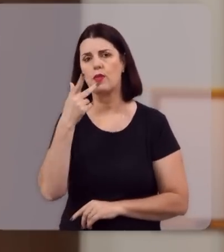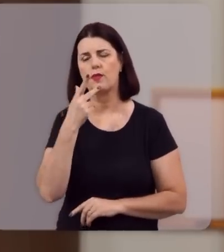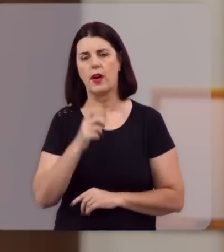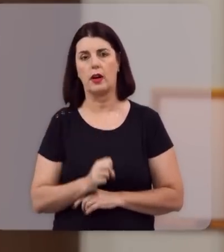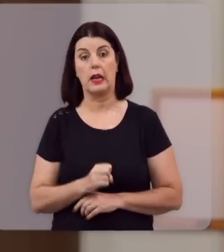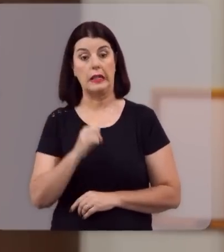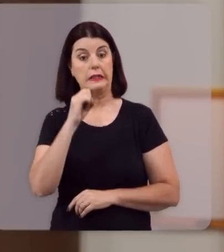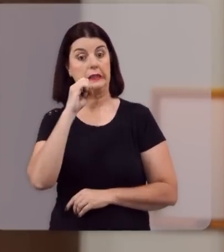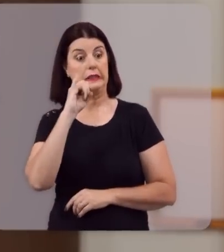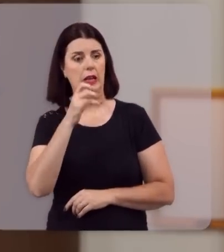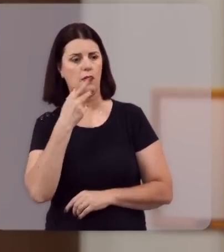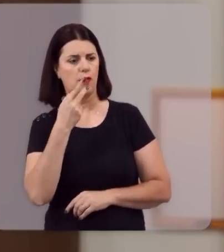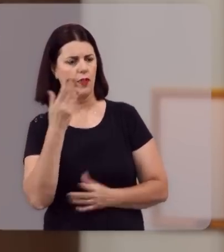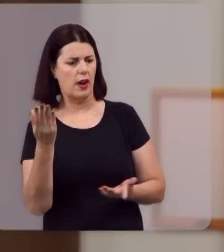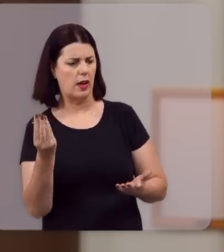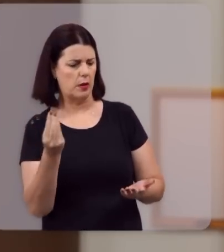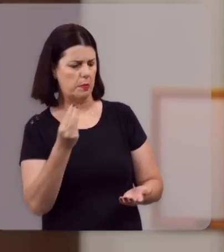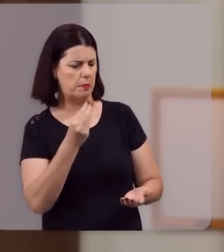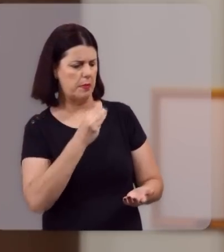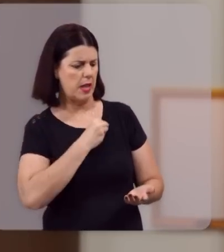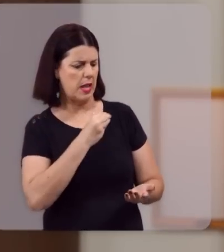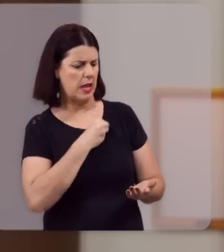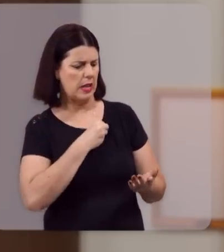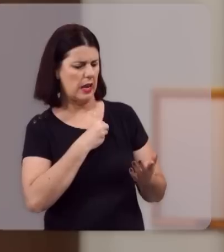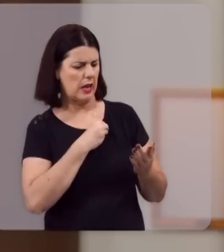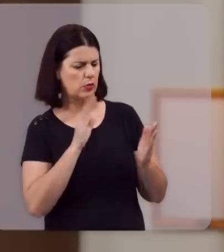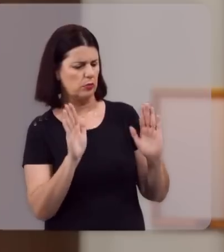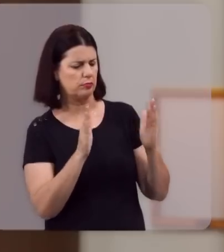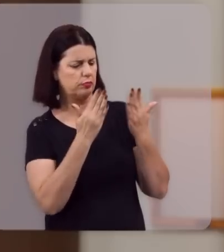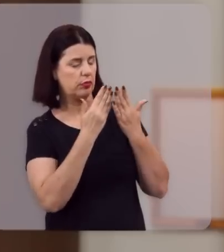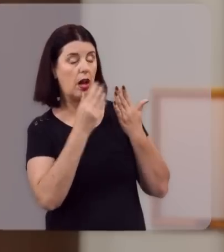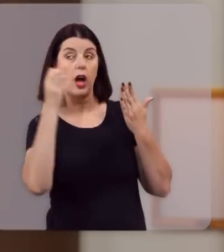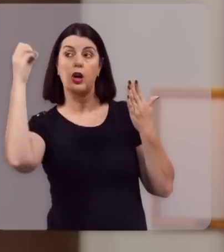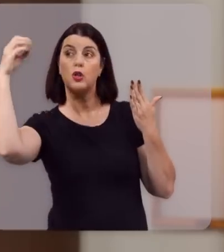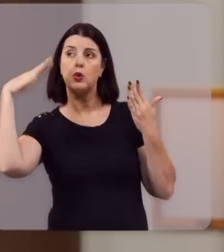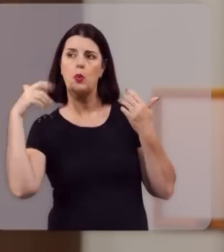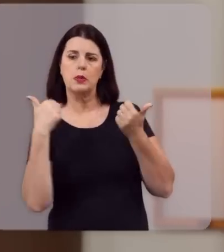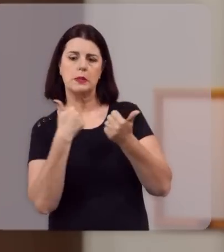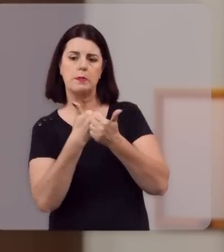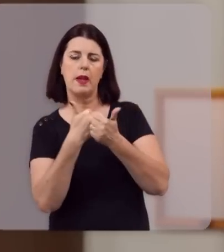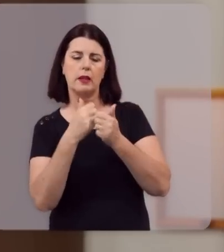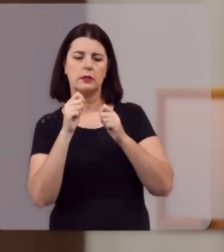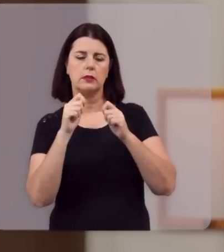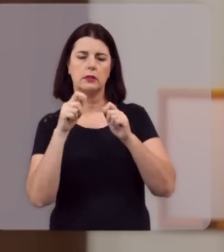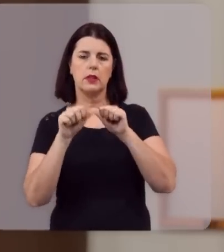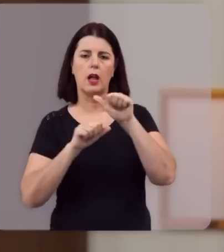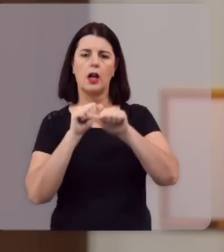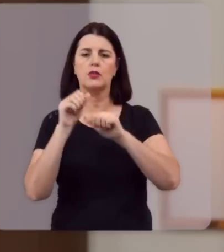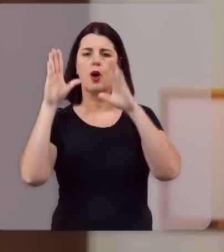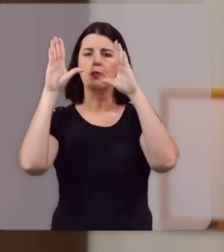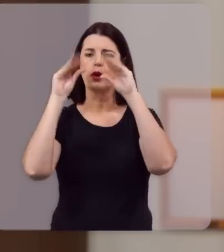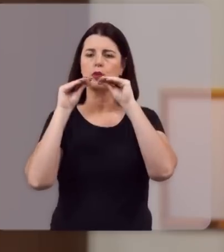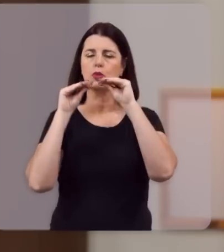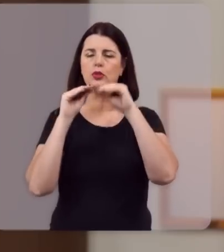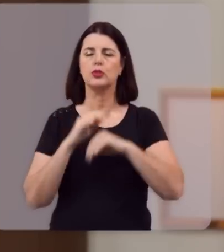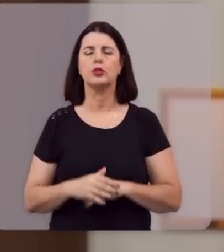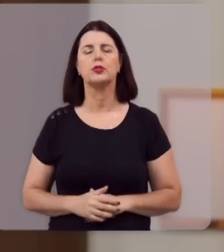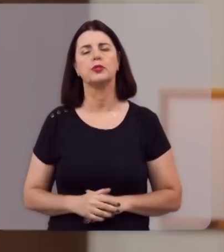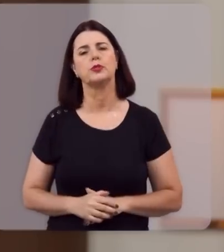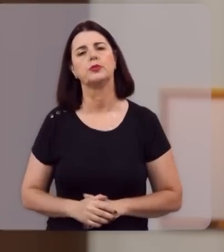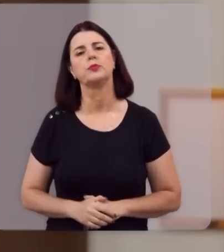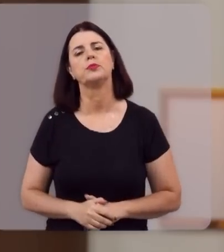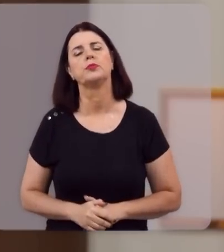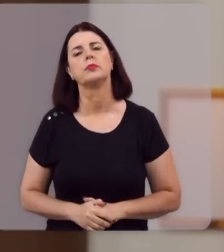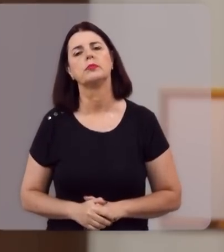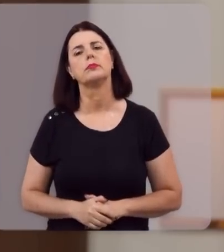quando ele diz assim se eu digo as trevas com efeito me encobriram a luz ao redor de mim se fará à noite e a luz ao redor de